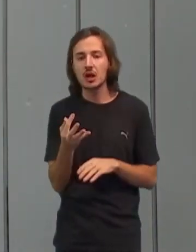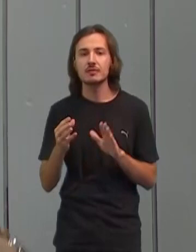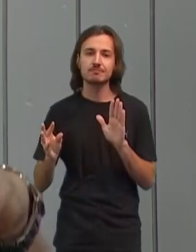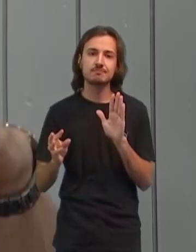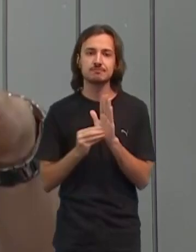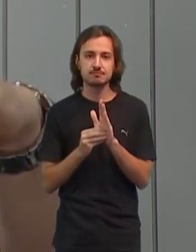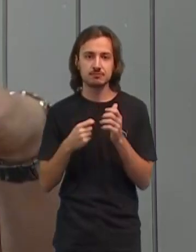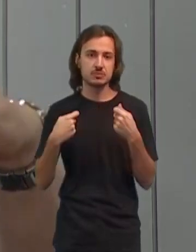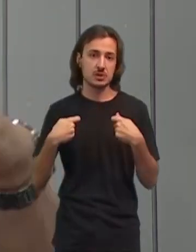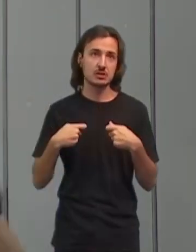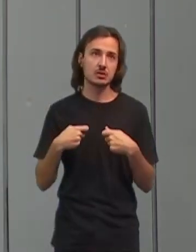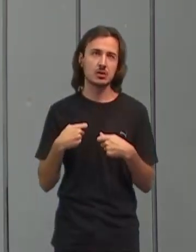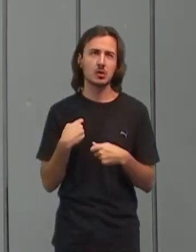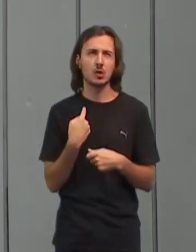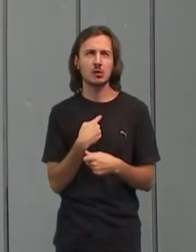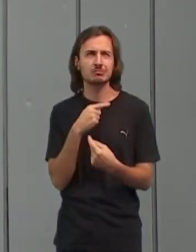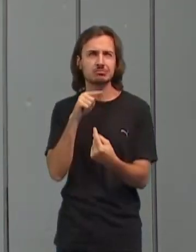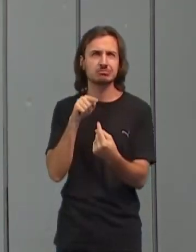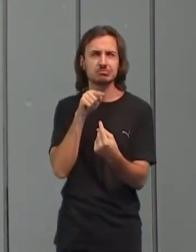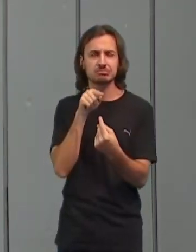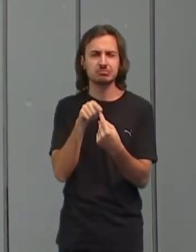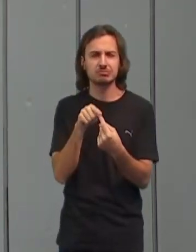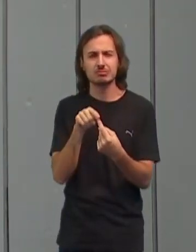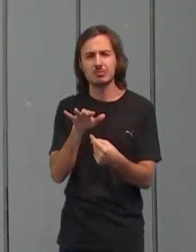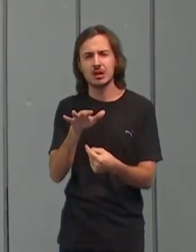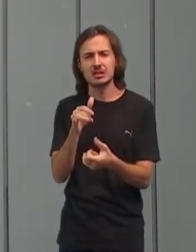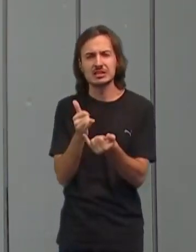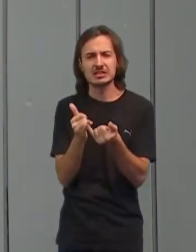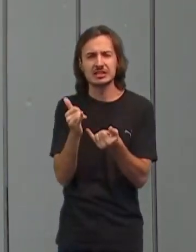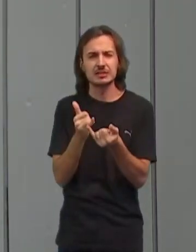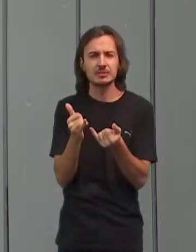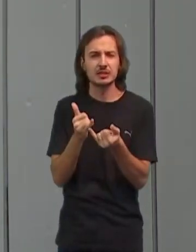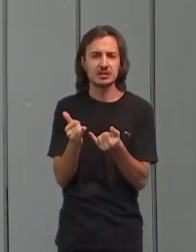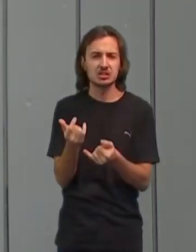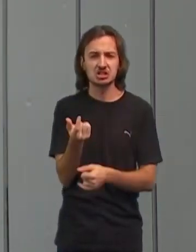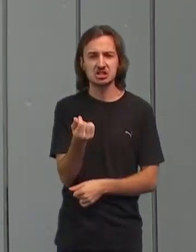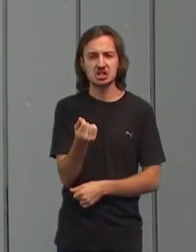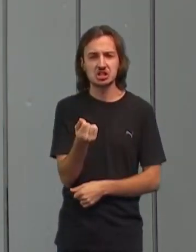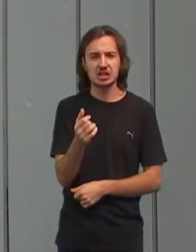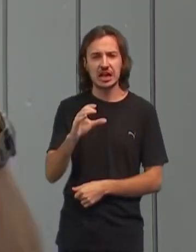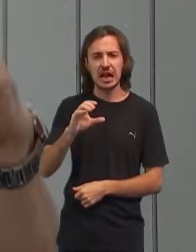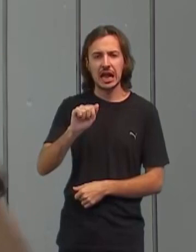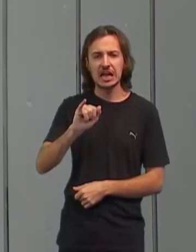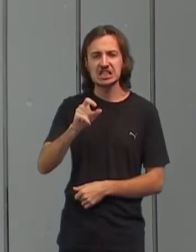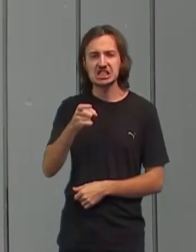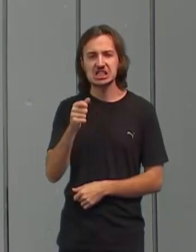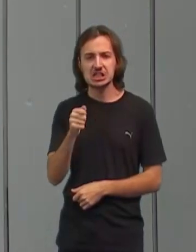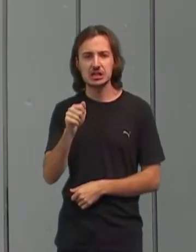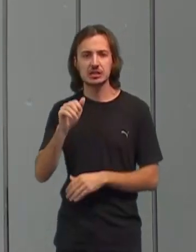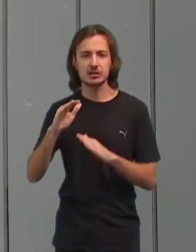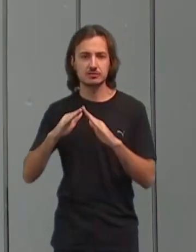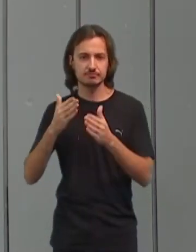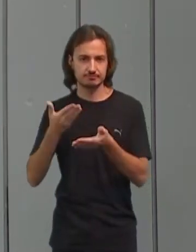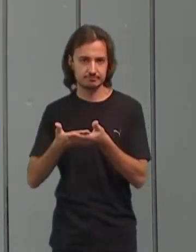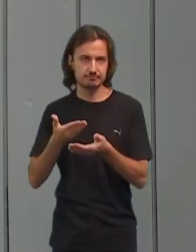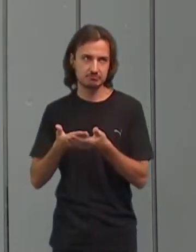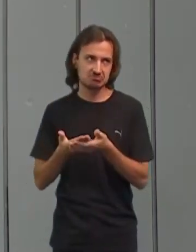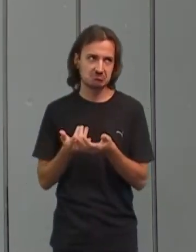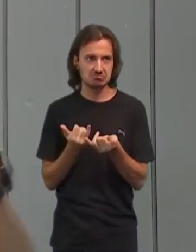fazermos mais ou menos semelhante à questão do caixa escolar, mas temos